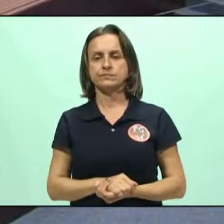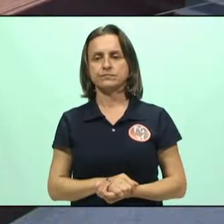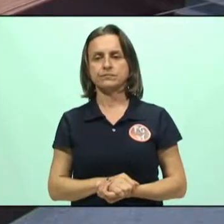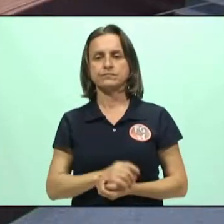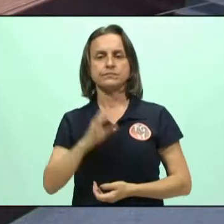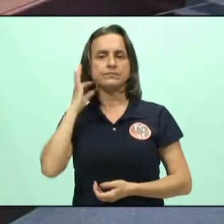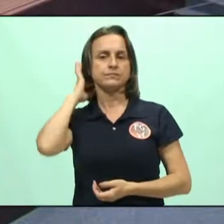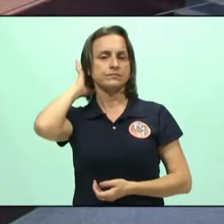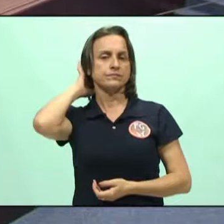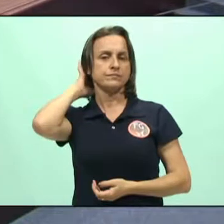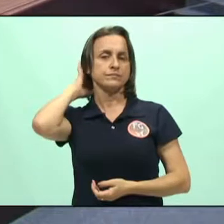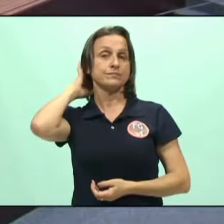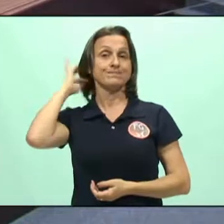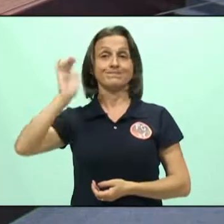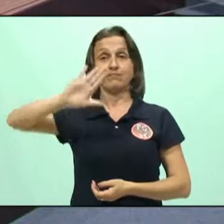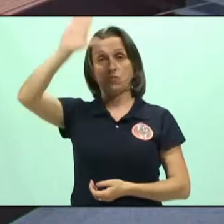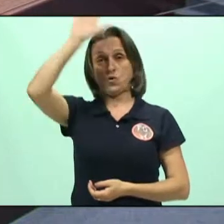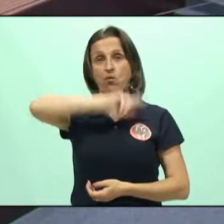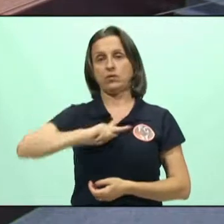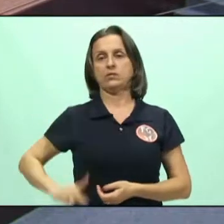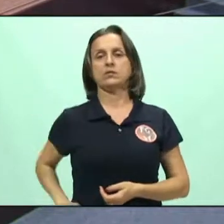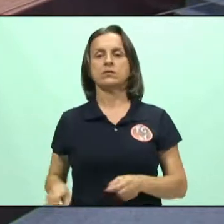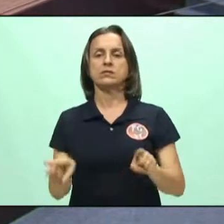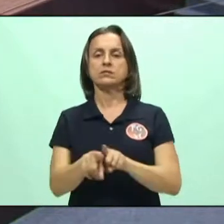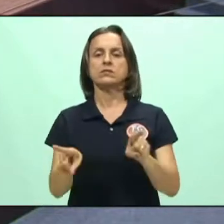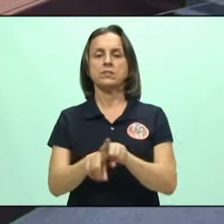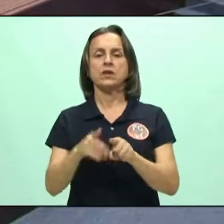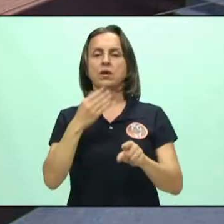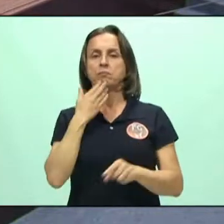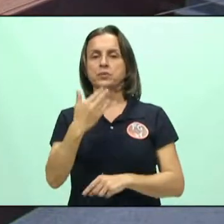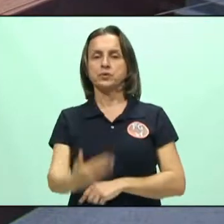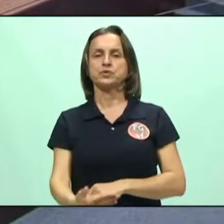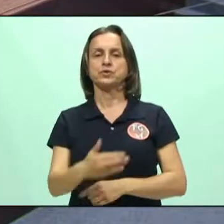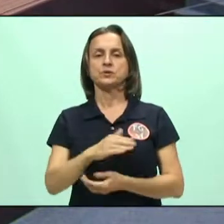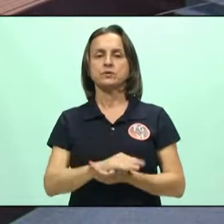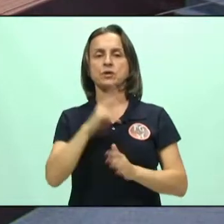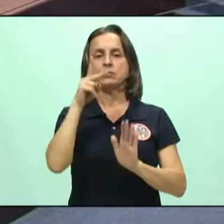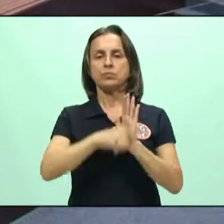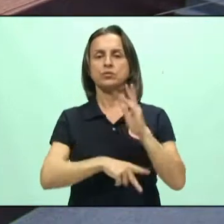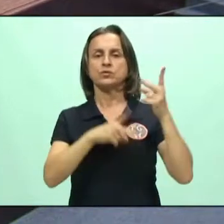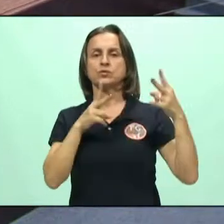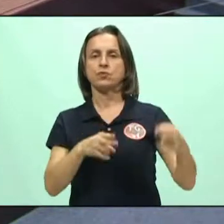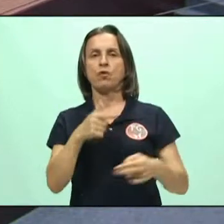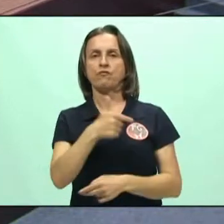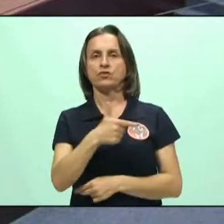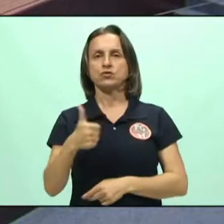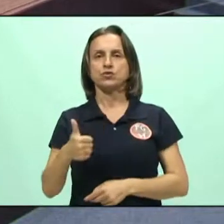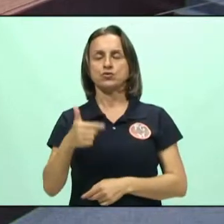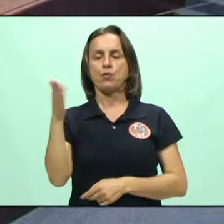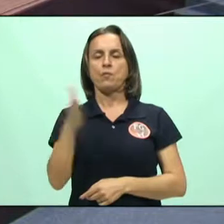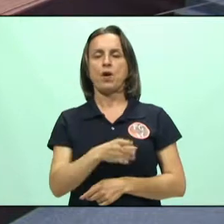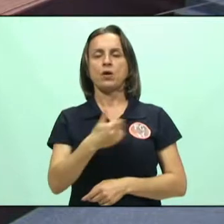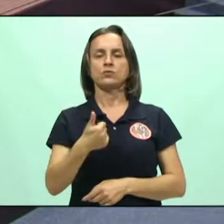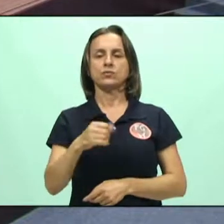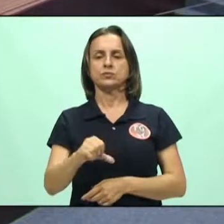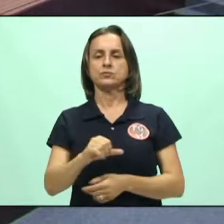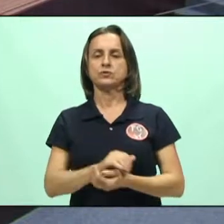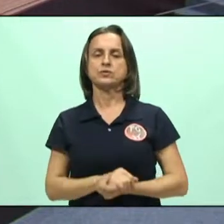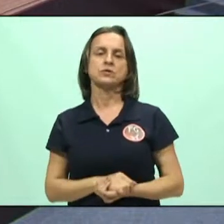senhor presidente já gostaria também de fazer o pedido de vista também do mesmo projeto 21/ 2019